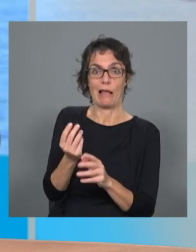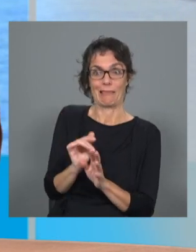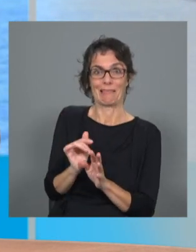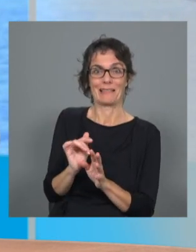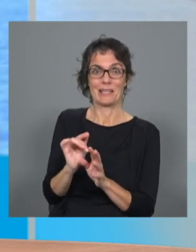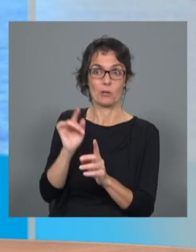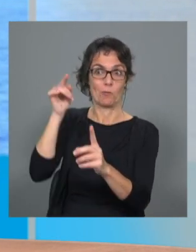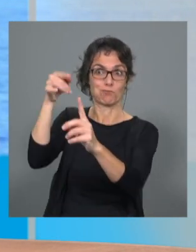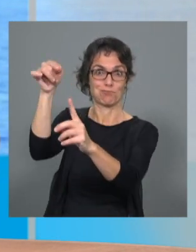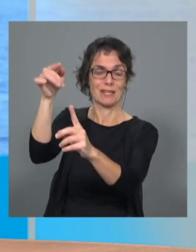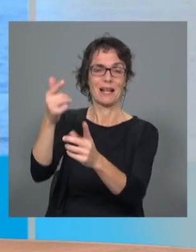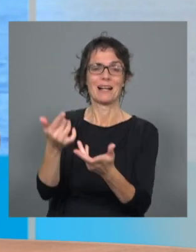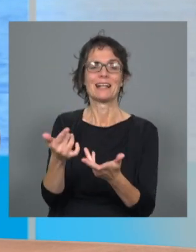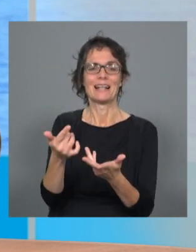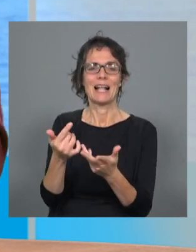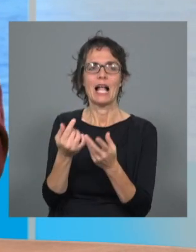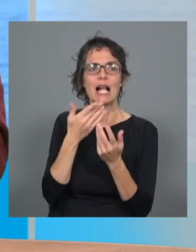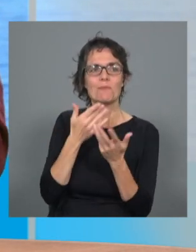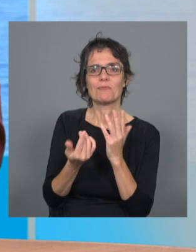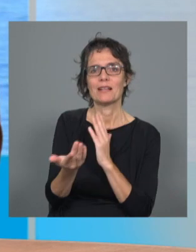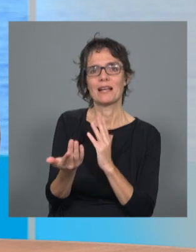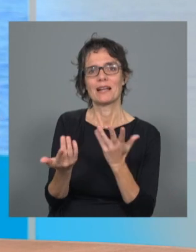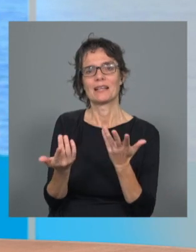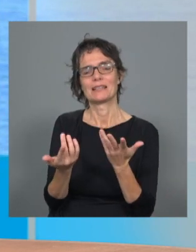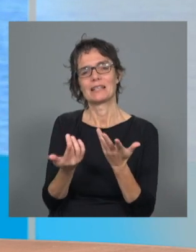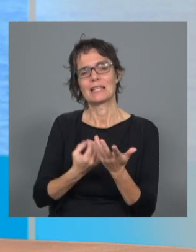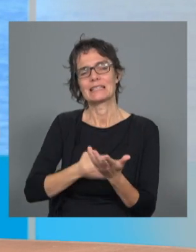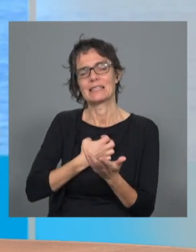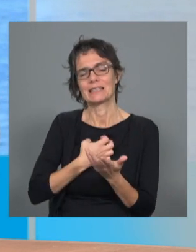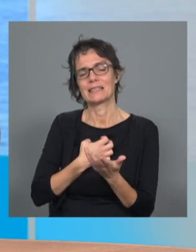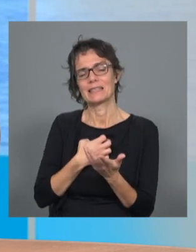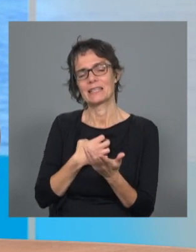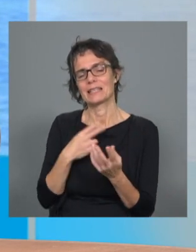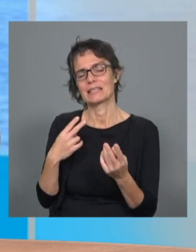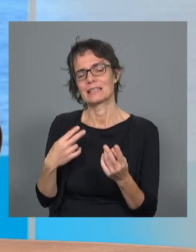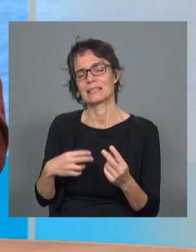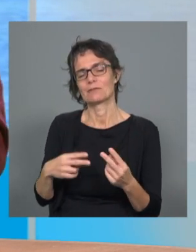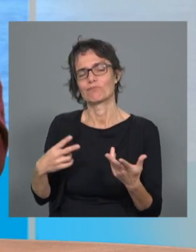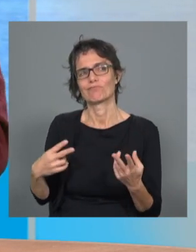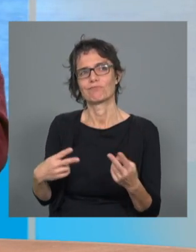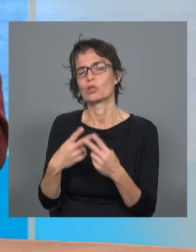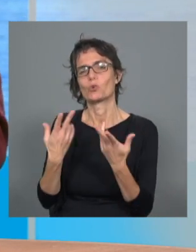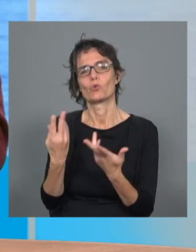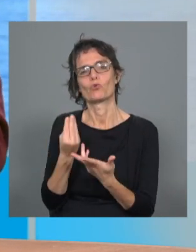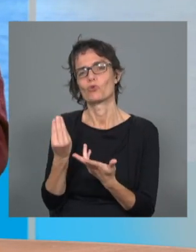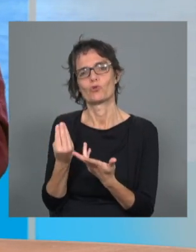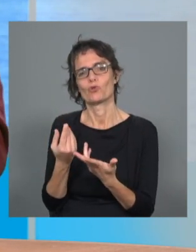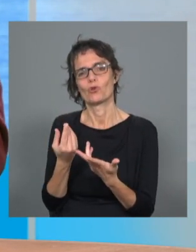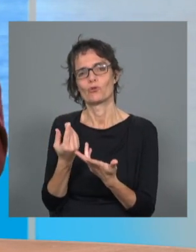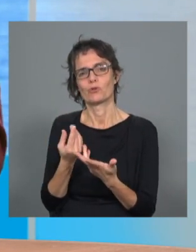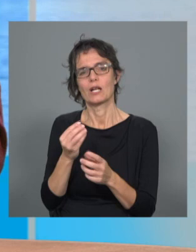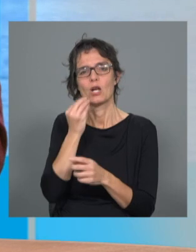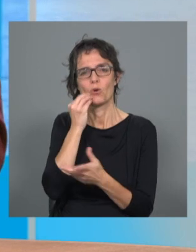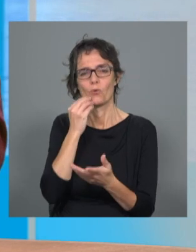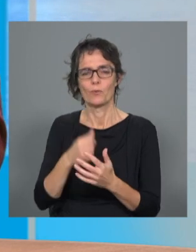experiência da Jornada Mundial da Juventude para a nossa Diocese. E depois, para além disto, a ideia é que a